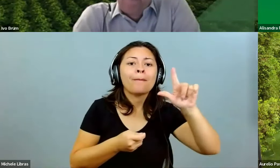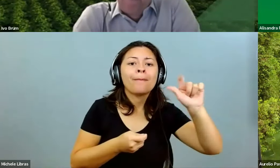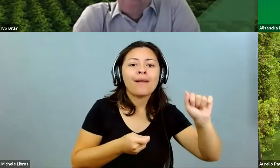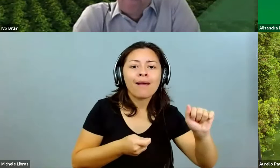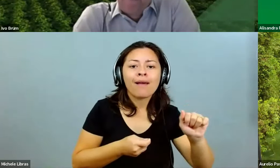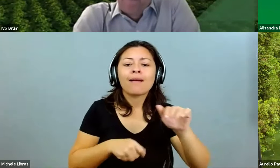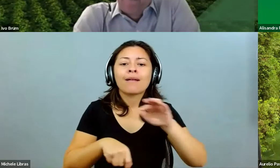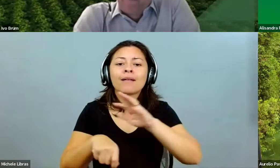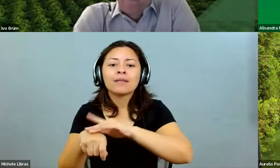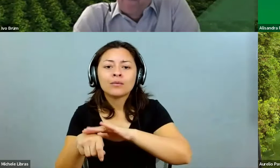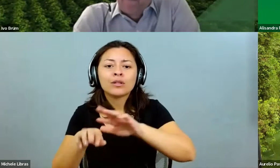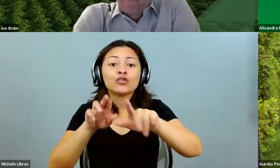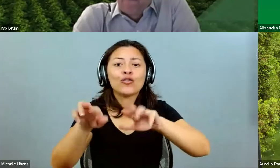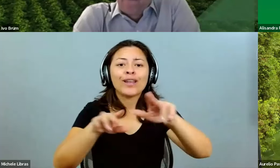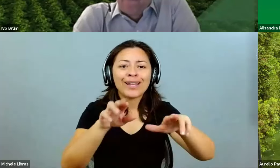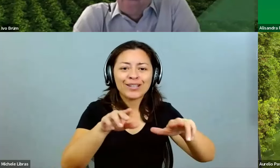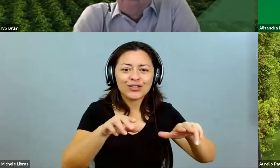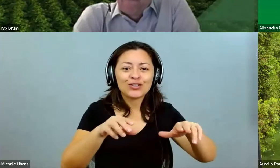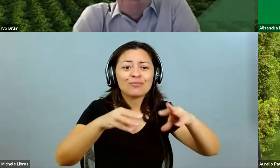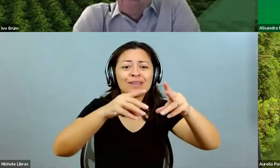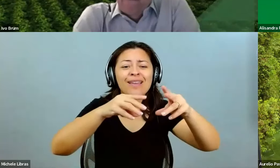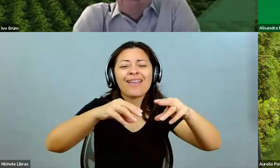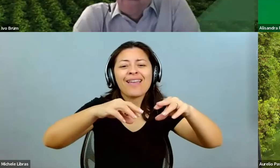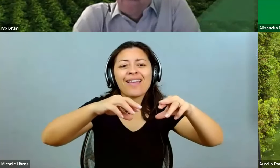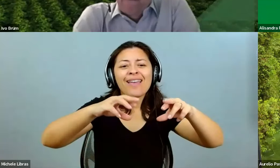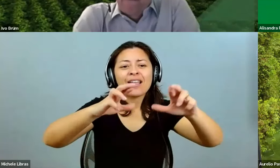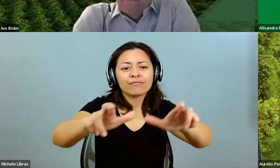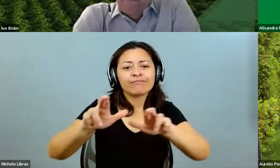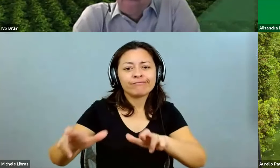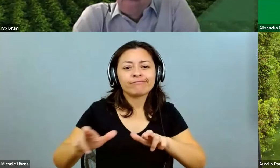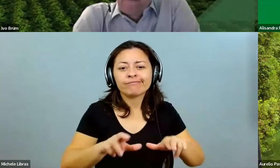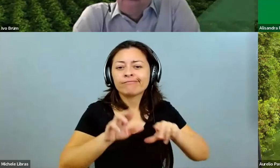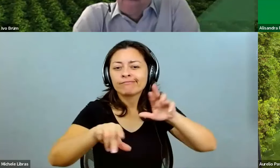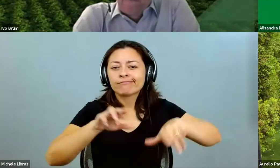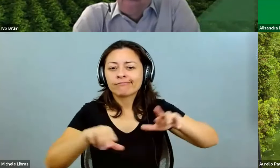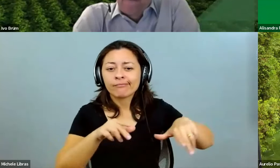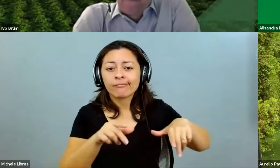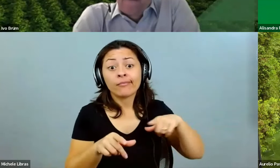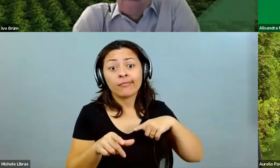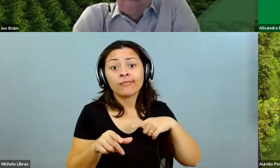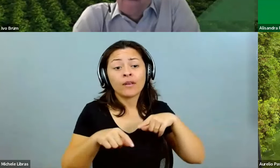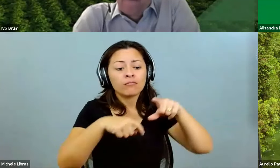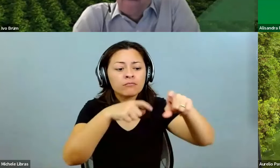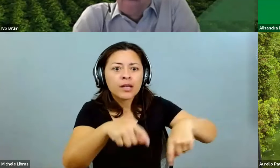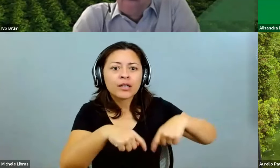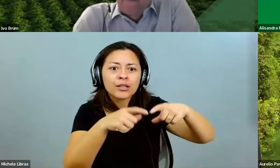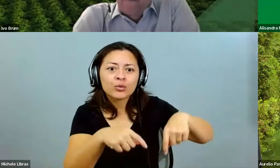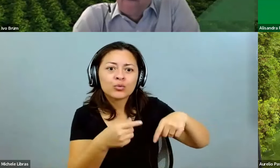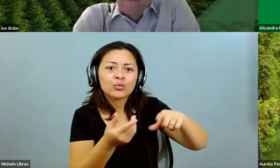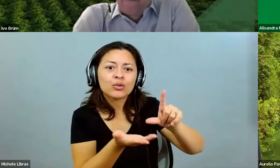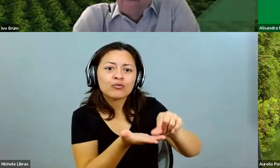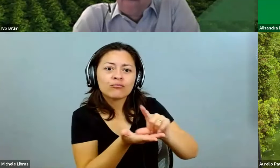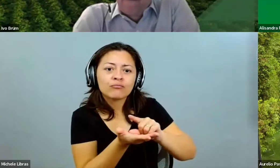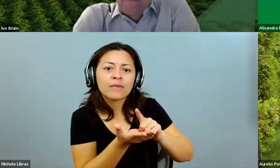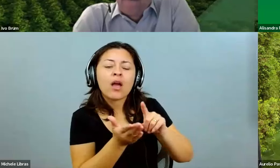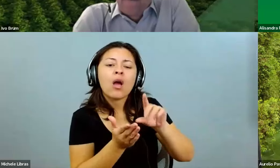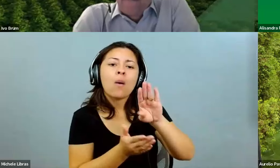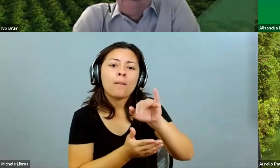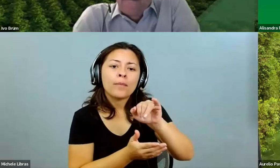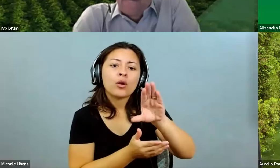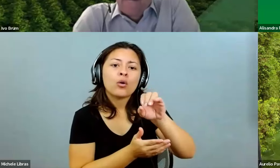nas regiões temperadas então e daí esse ponto agricultura digital que nós estamos utilizando e os biológicos ele